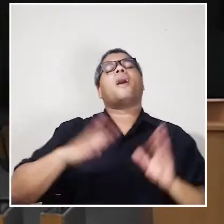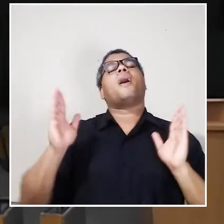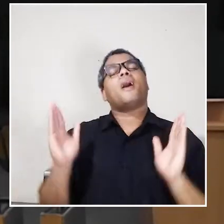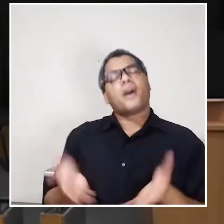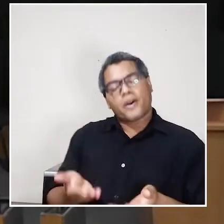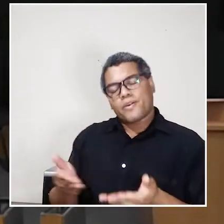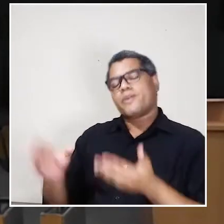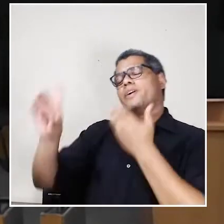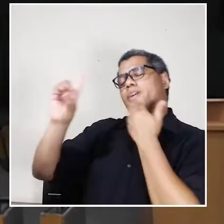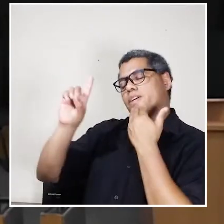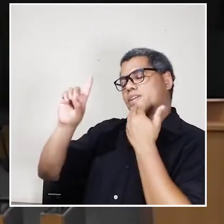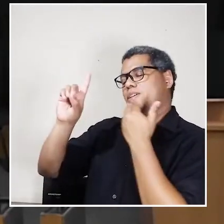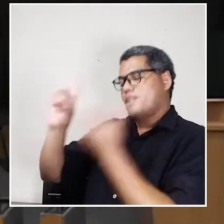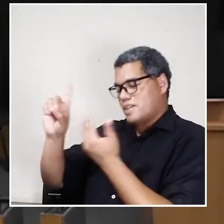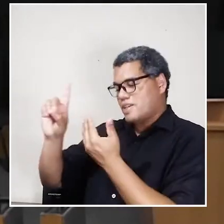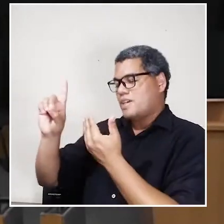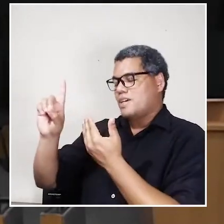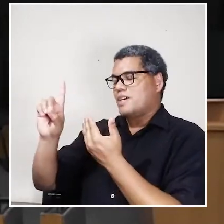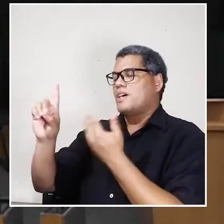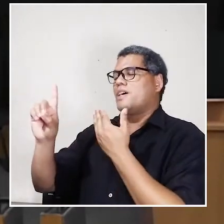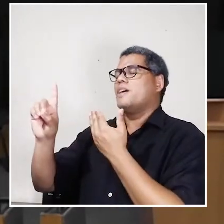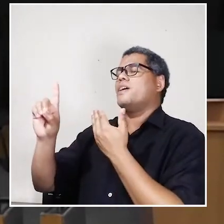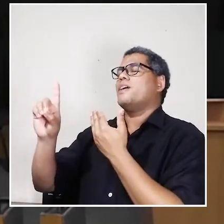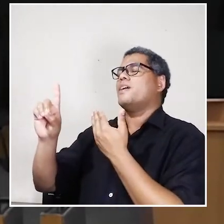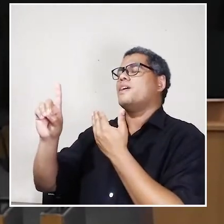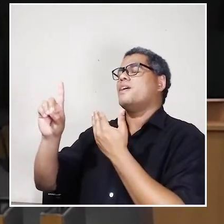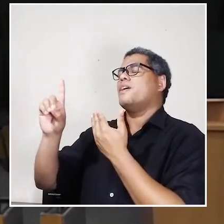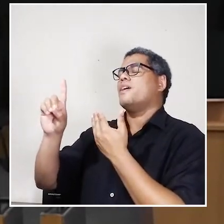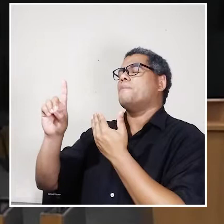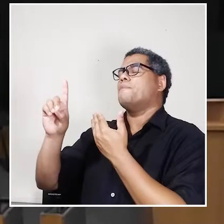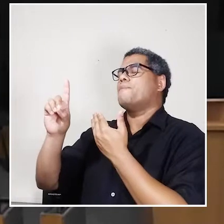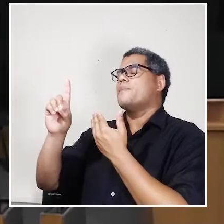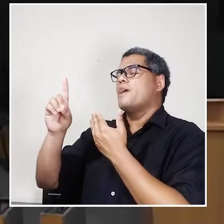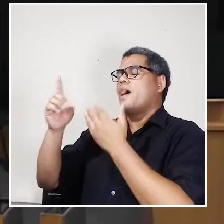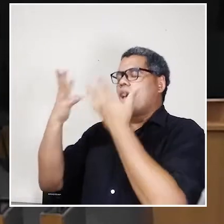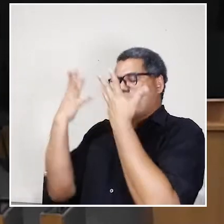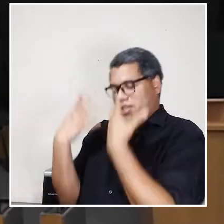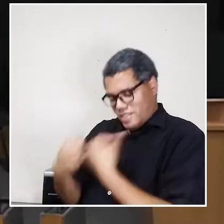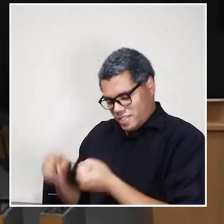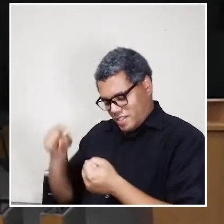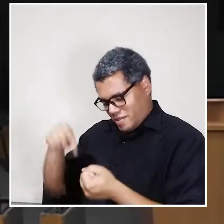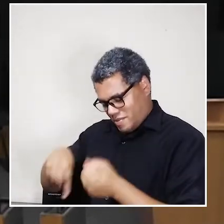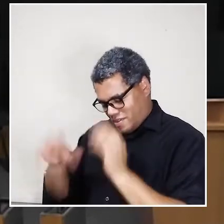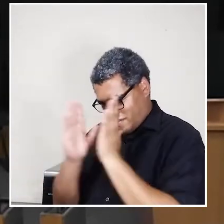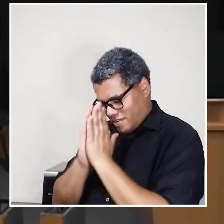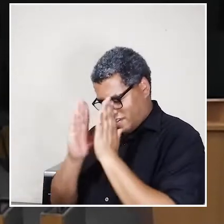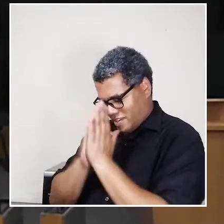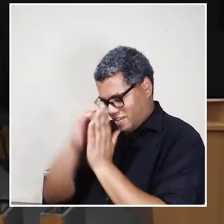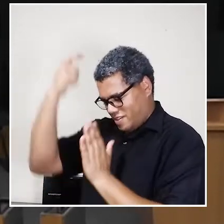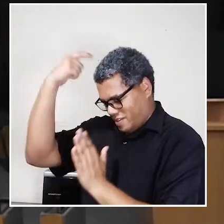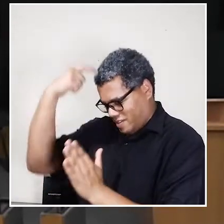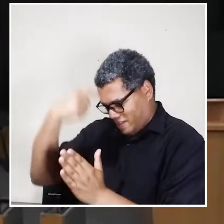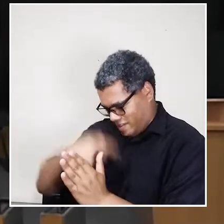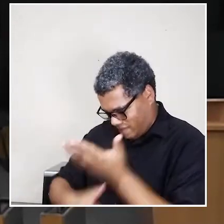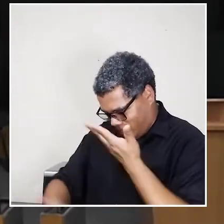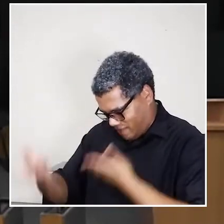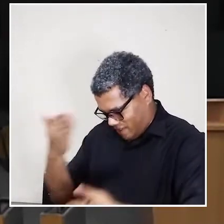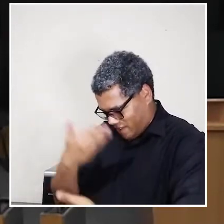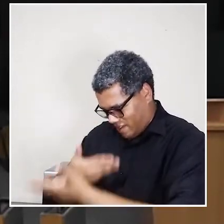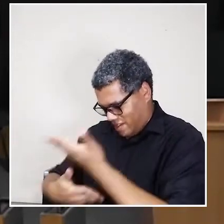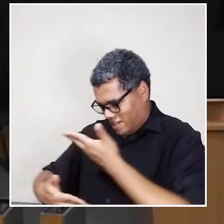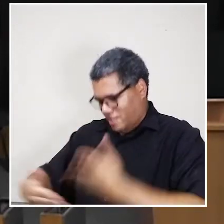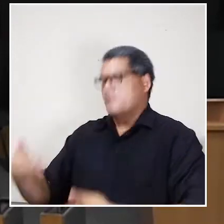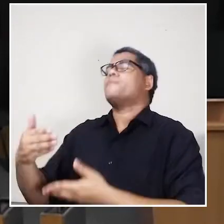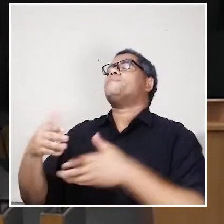ó Deus nosso, ouve a oração do teu servo e as suas súplicas, e sobre o